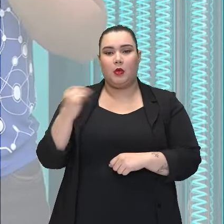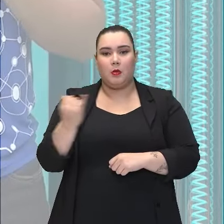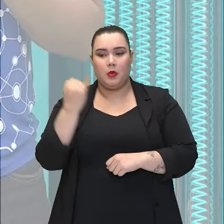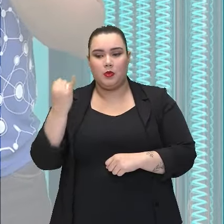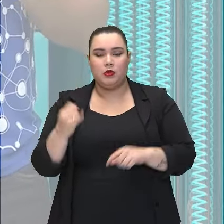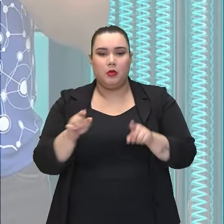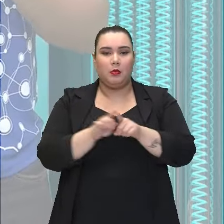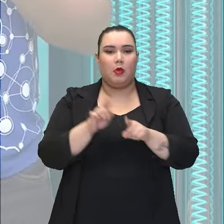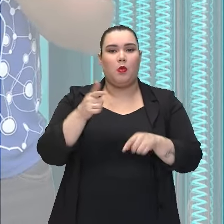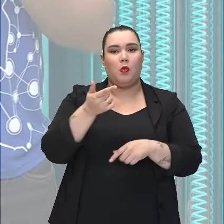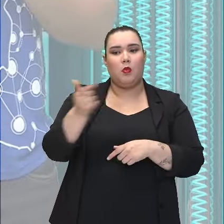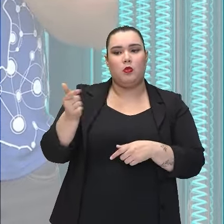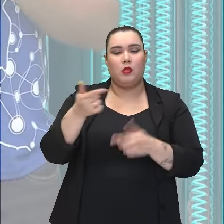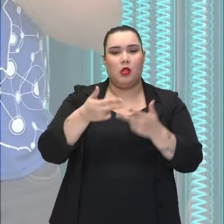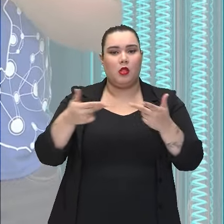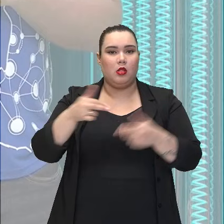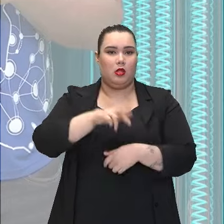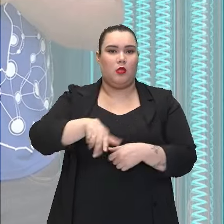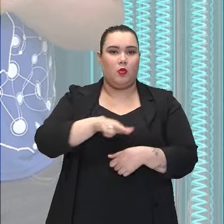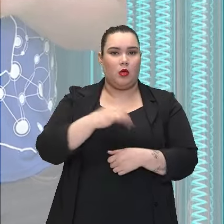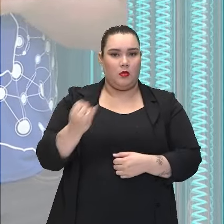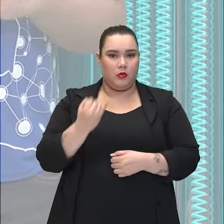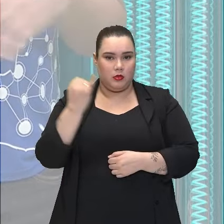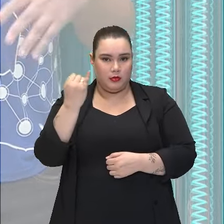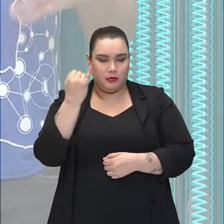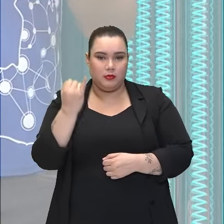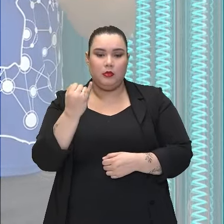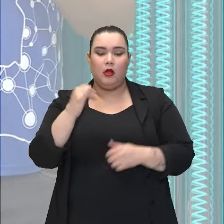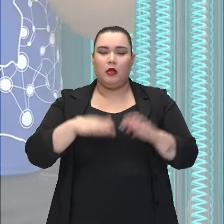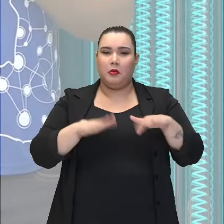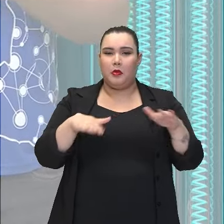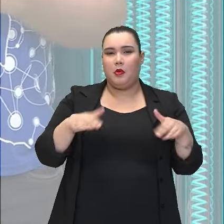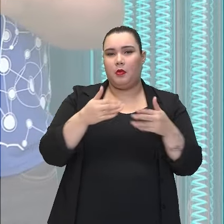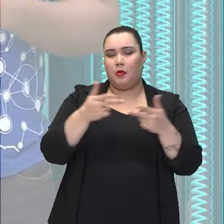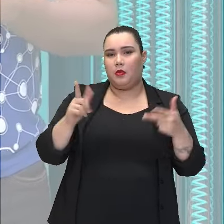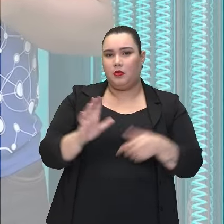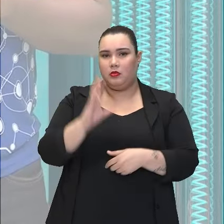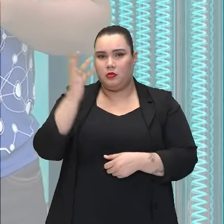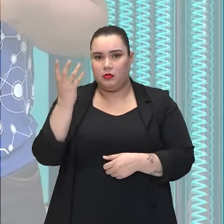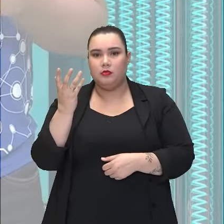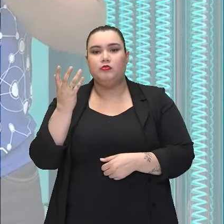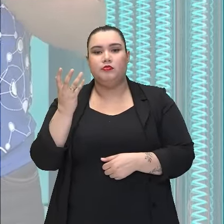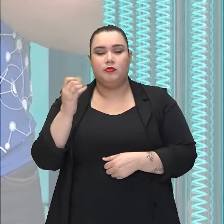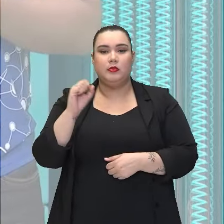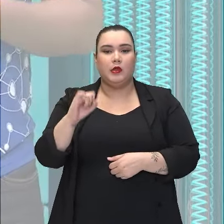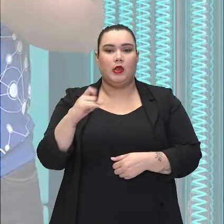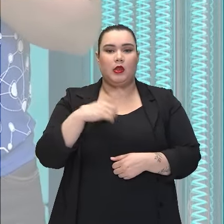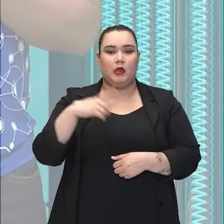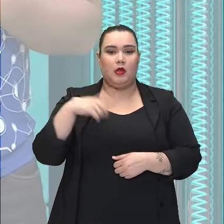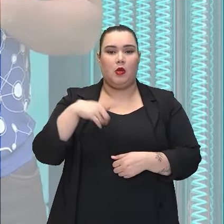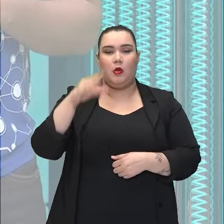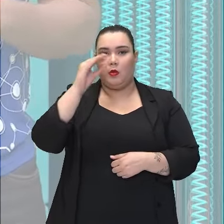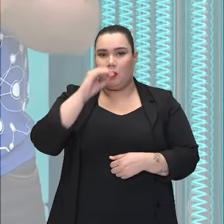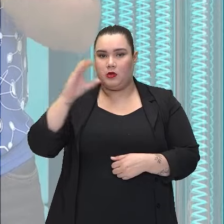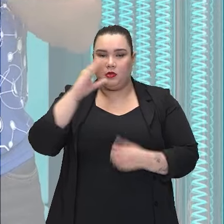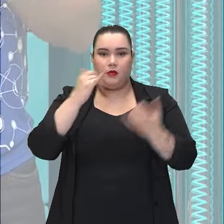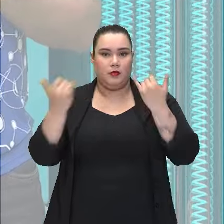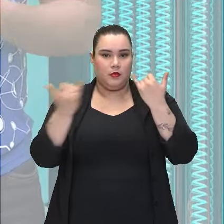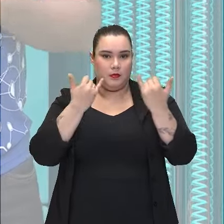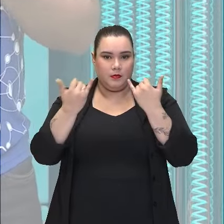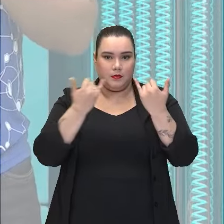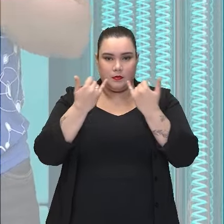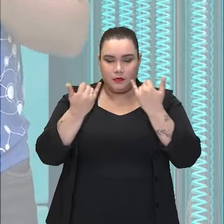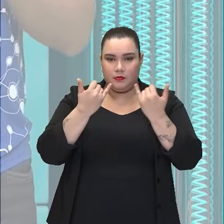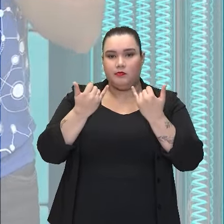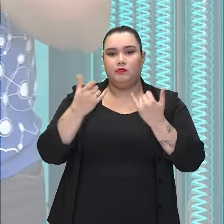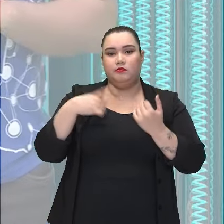é relevante, a constância de determinados acontecimentos, para se chegar exatamente a um conhecimento, a uma informação